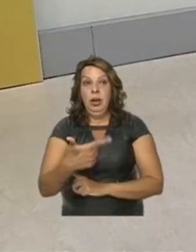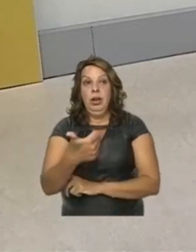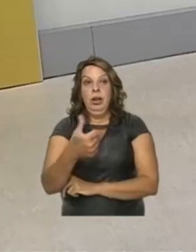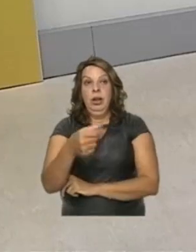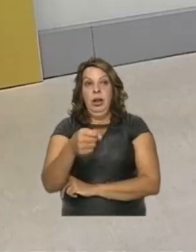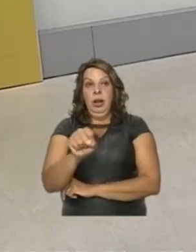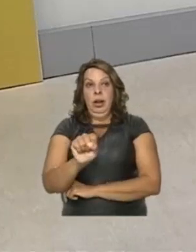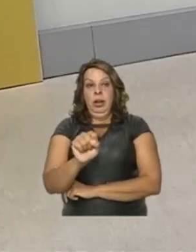28, 28.